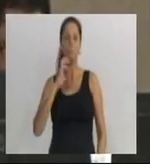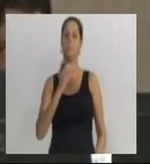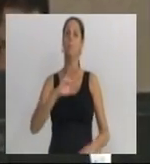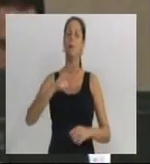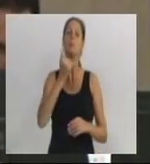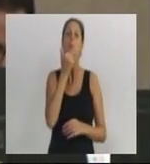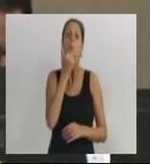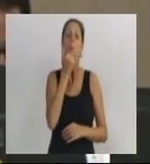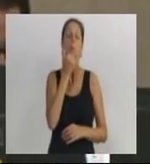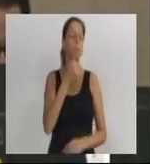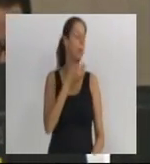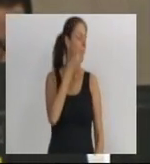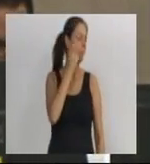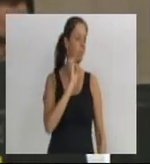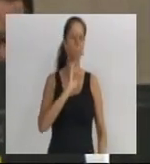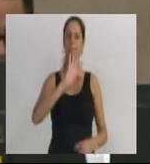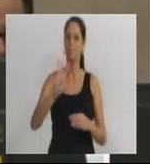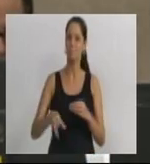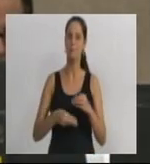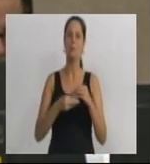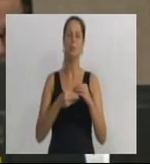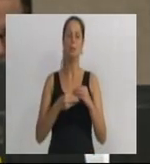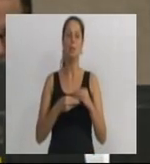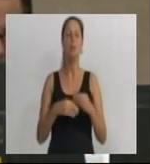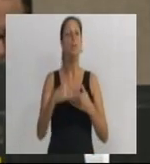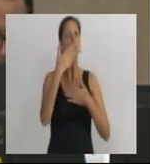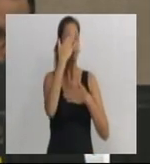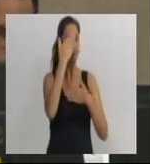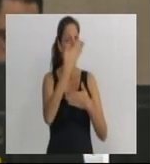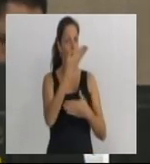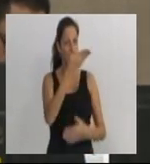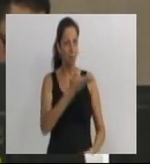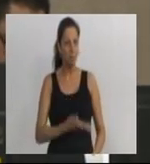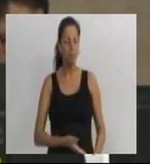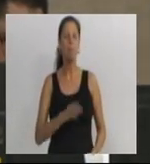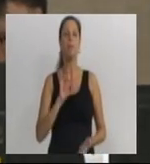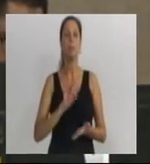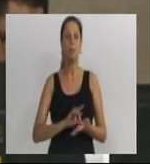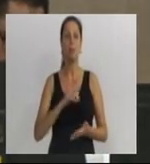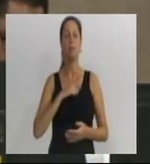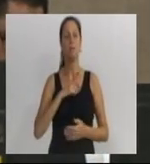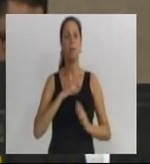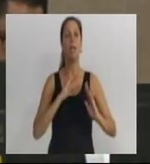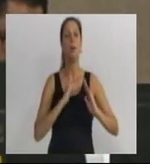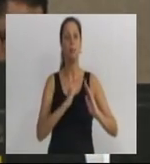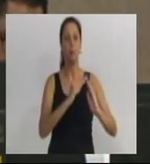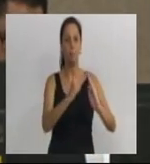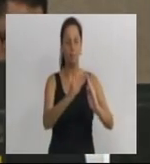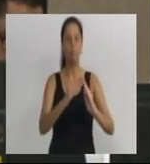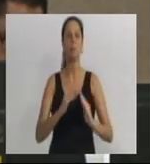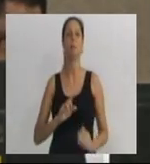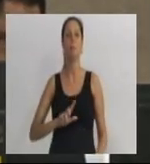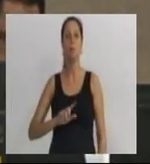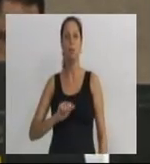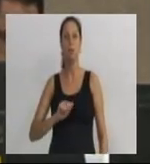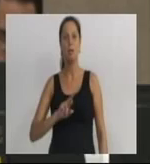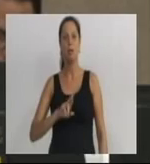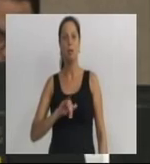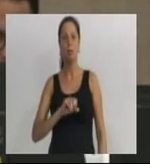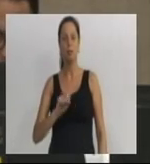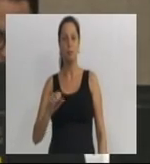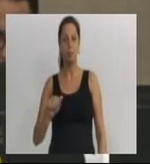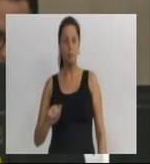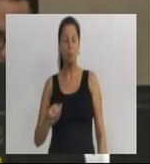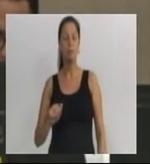obrigado pela informação. E sobre o caso em concreto do loteamento Larissa, Quero pedir a Vossa Excelência para lembrarmos,